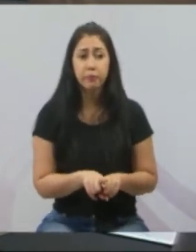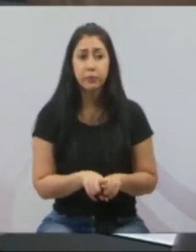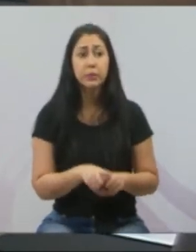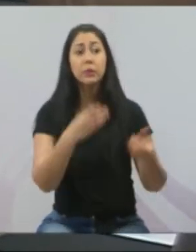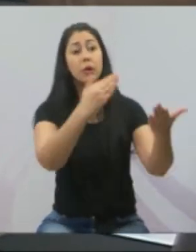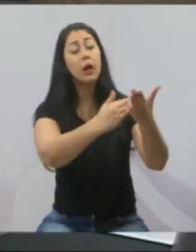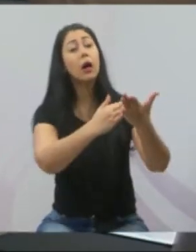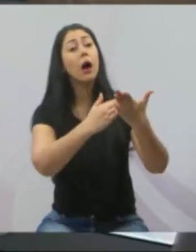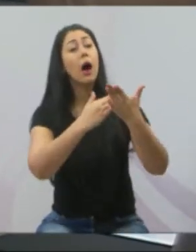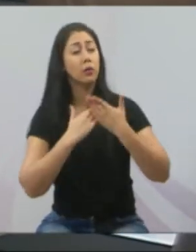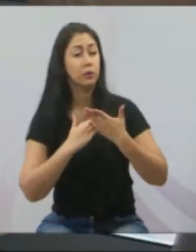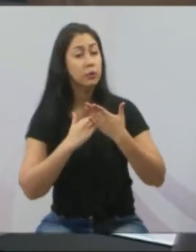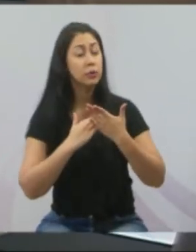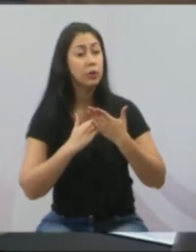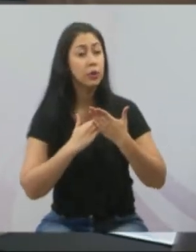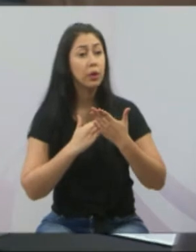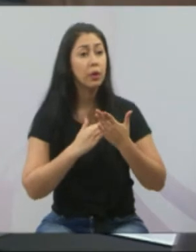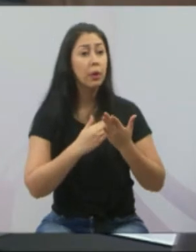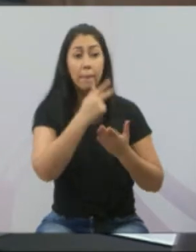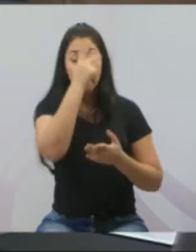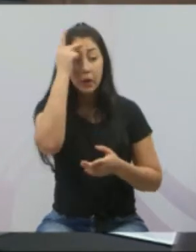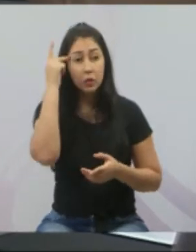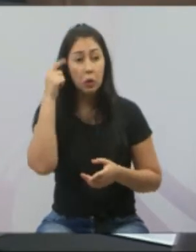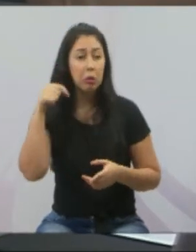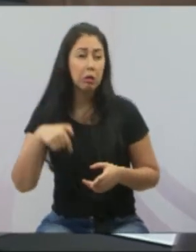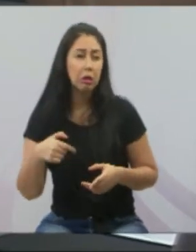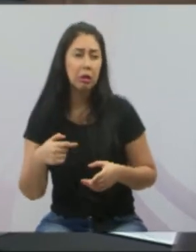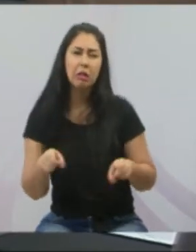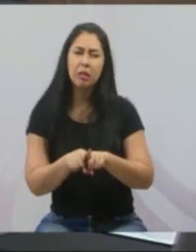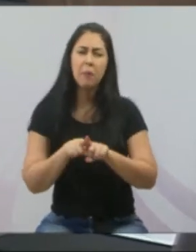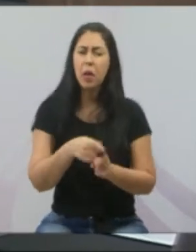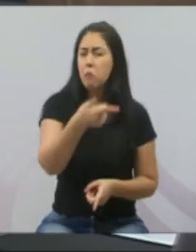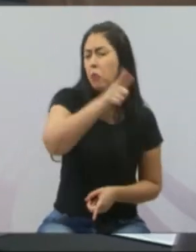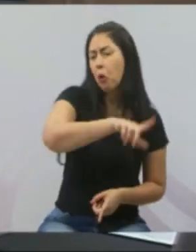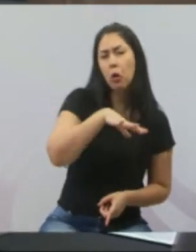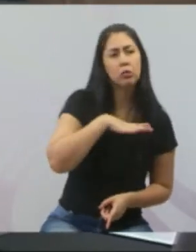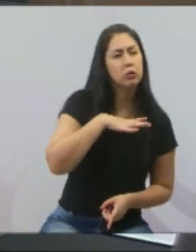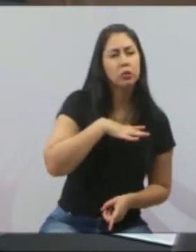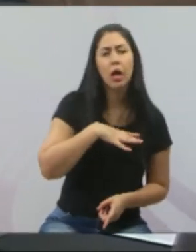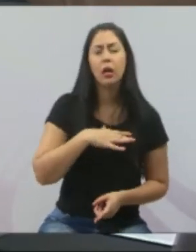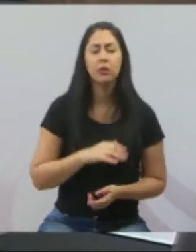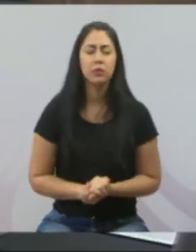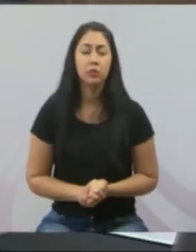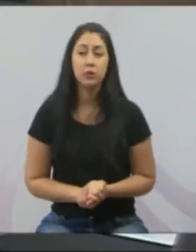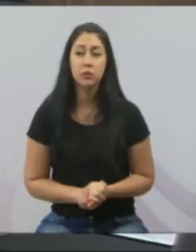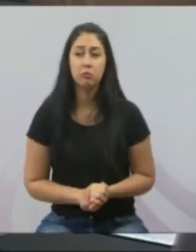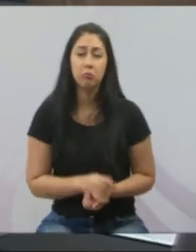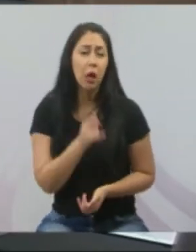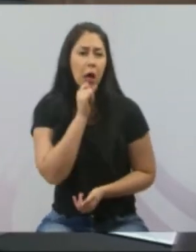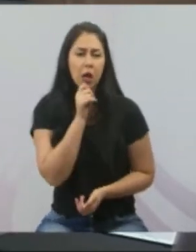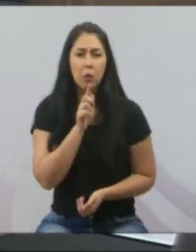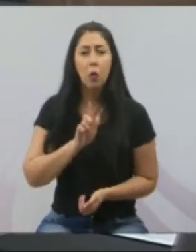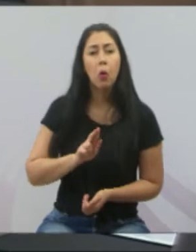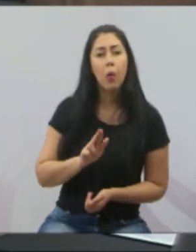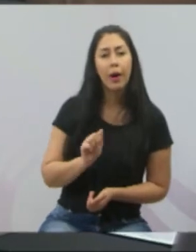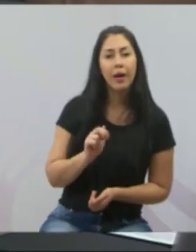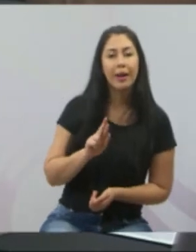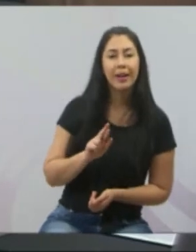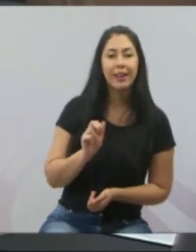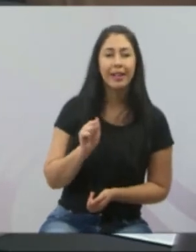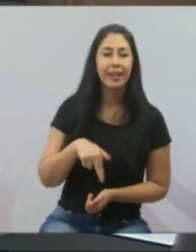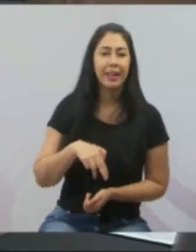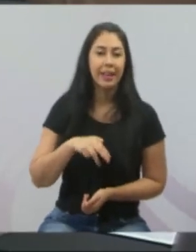porque muitos de seus familiares perderam o emprego, e a gente sabe, com o aumento da energia, da água, enfim, e foi